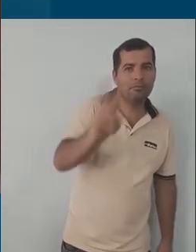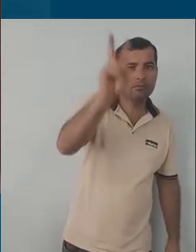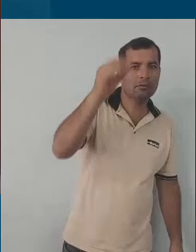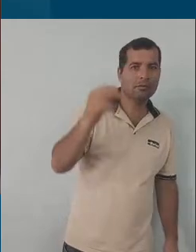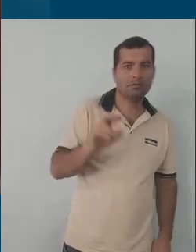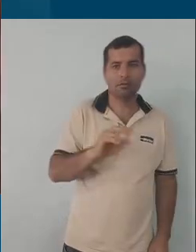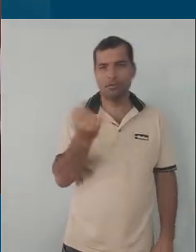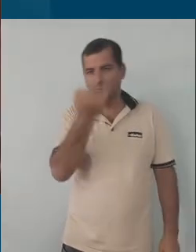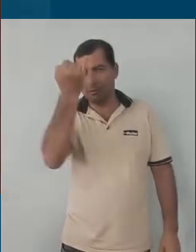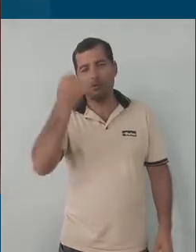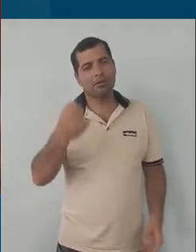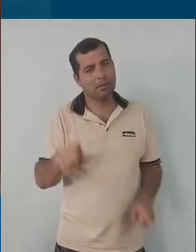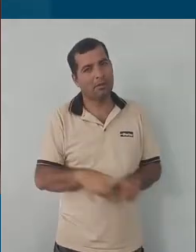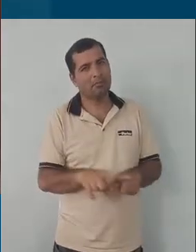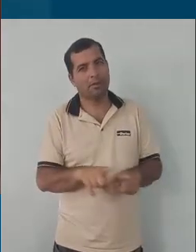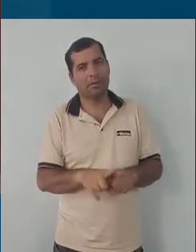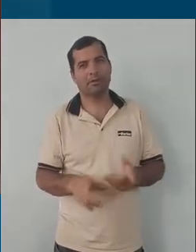tratando